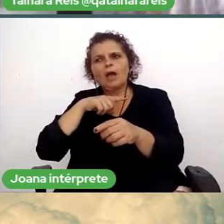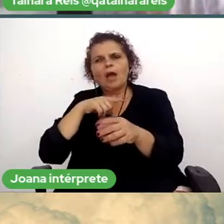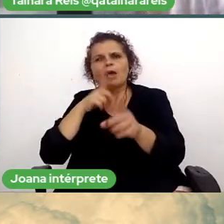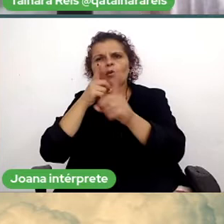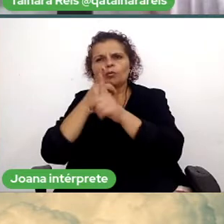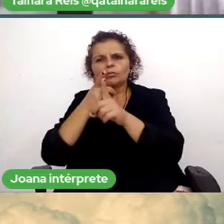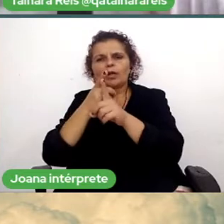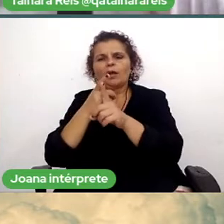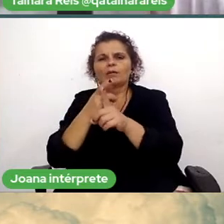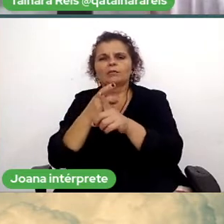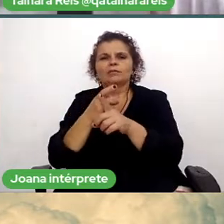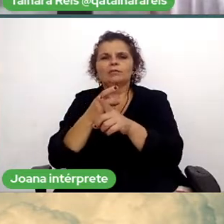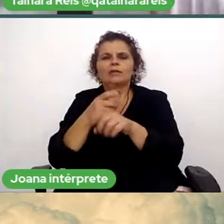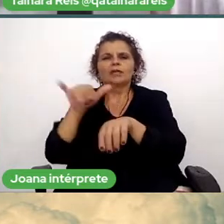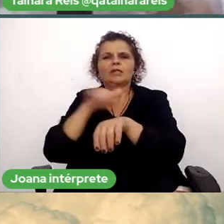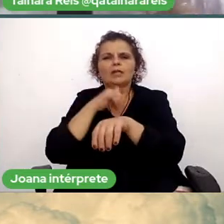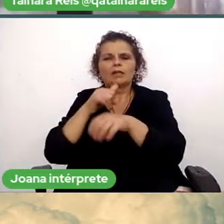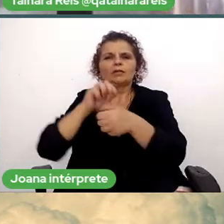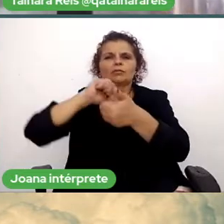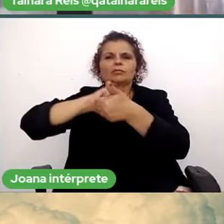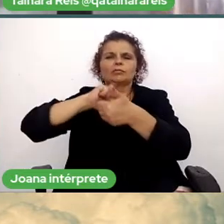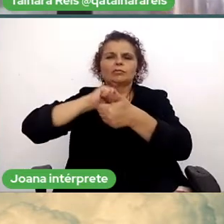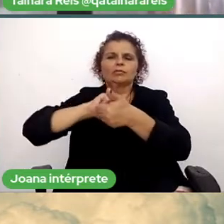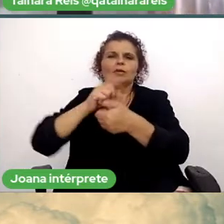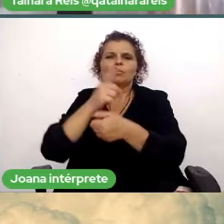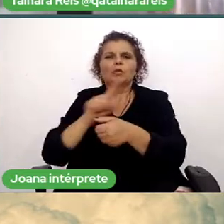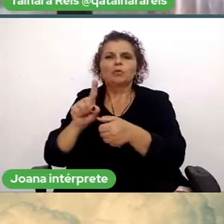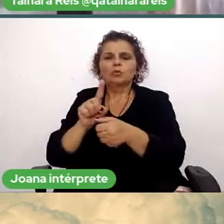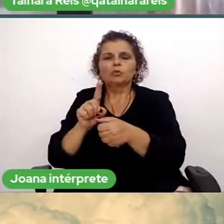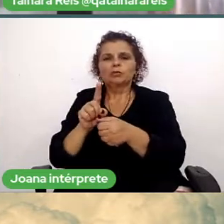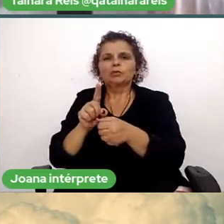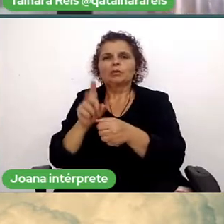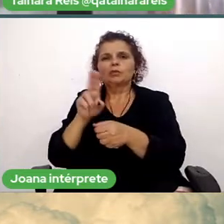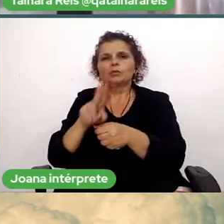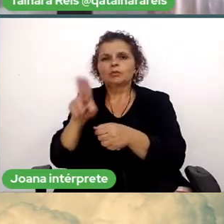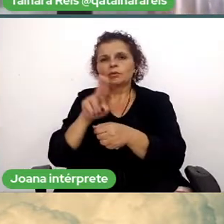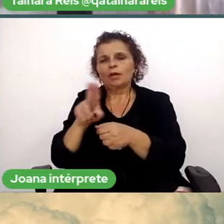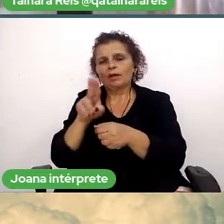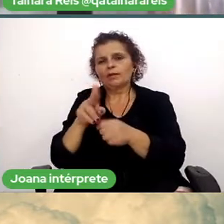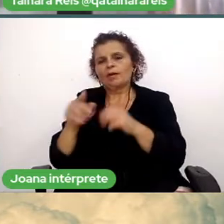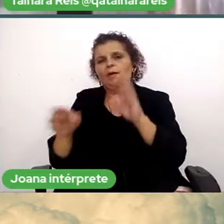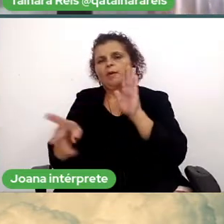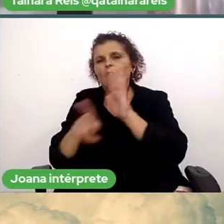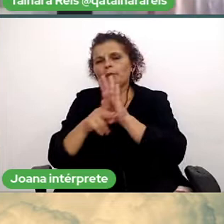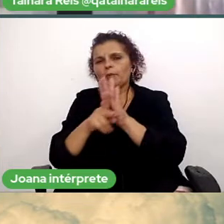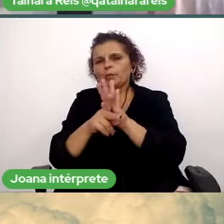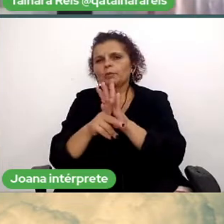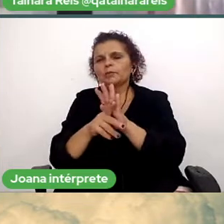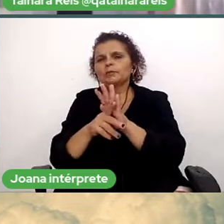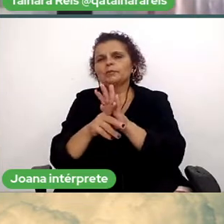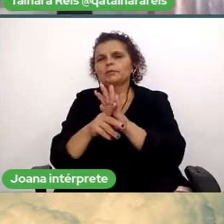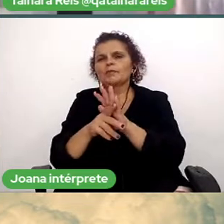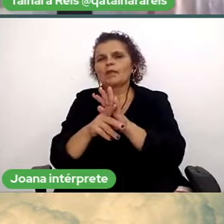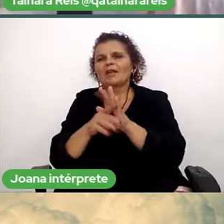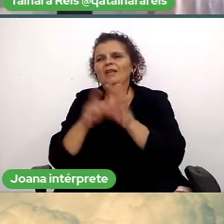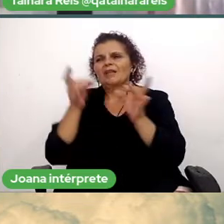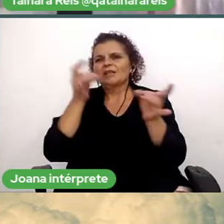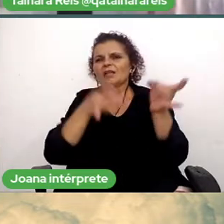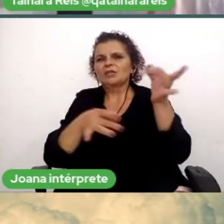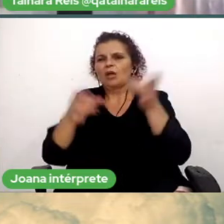qualidade? Deixar os testes por último, não usar as ferramentas adequadas, né? Negligenciar alguma